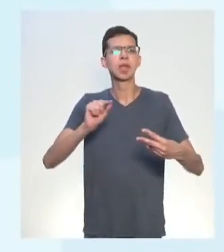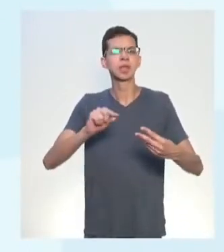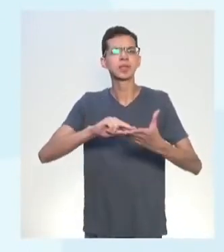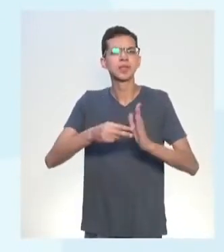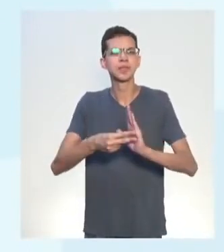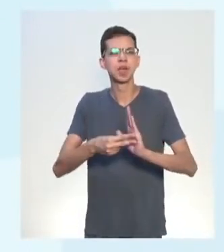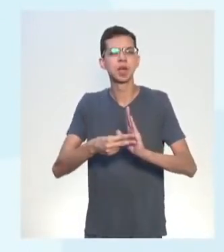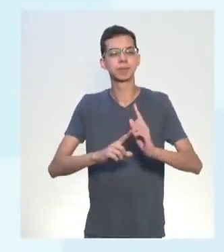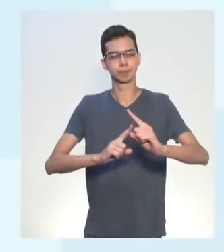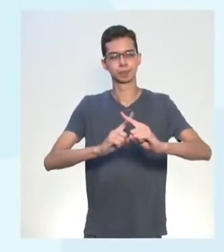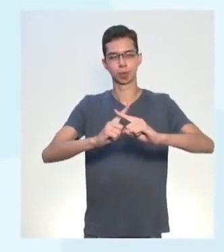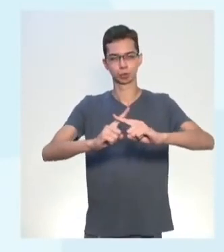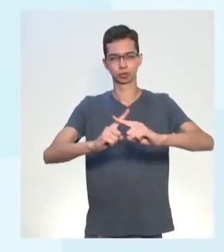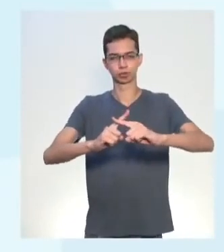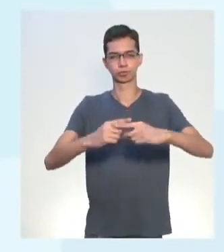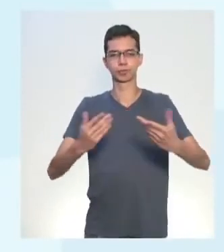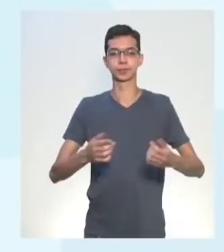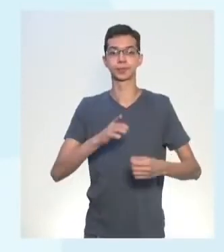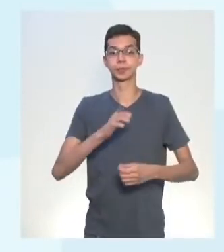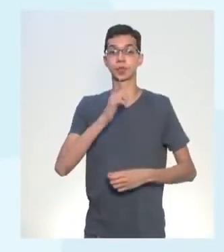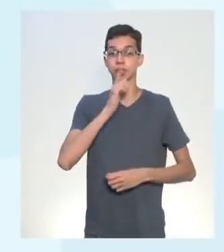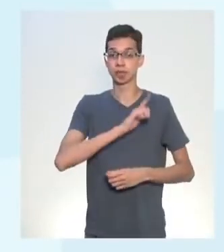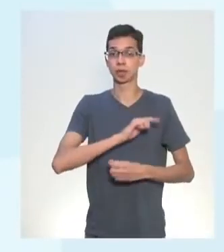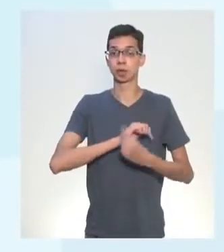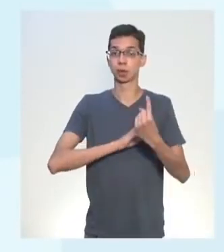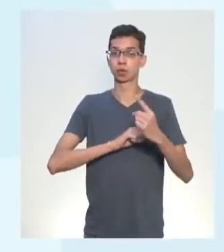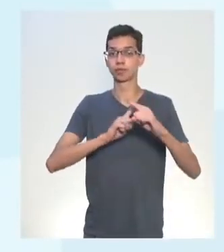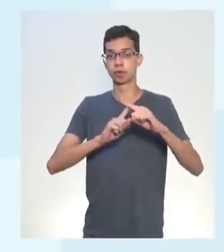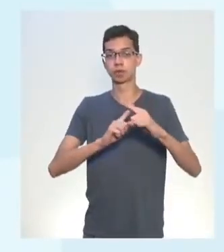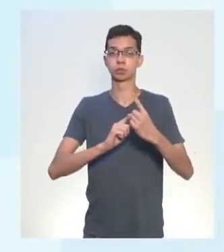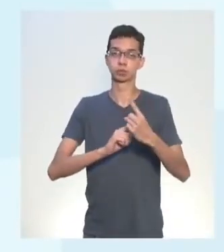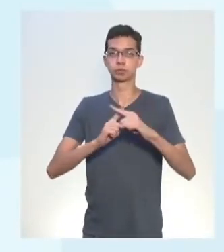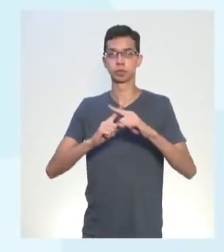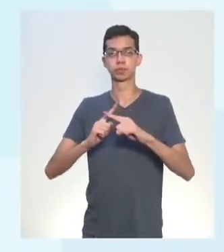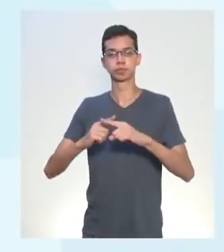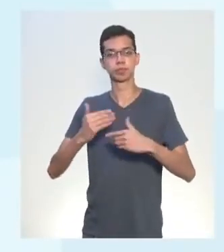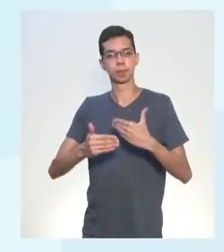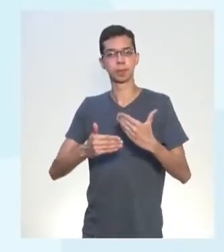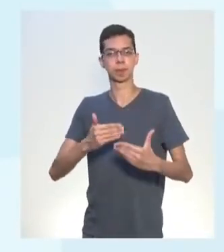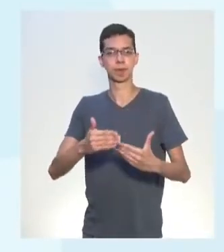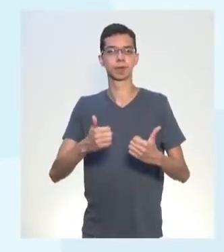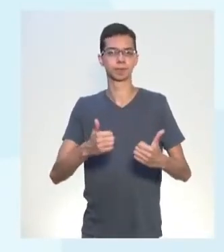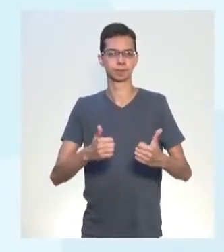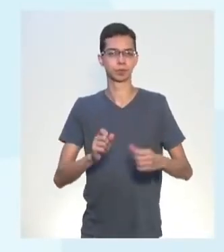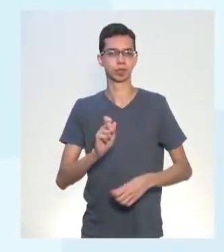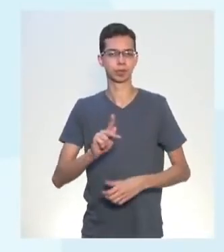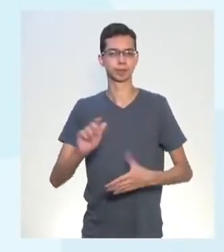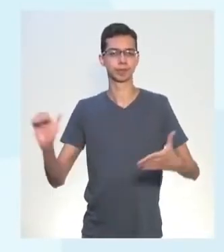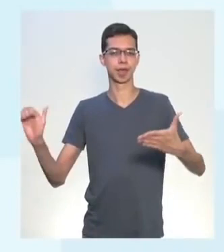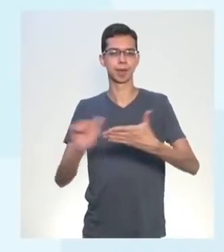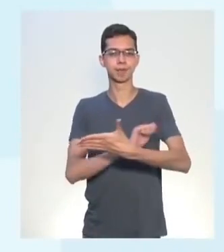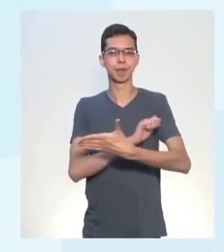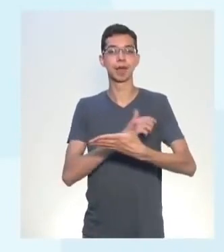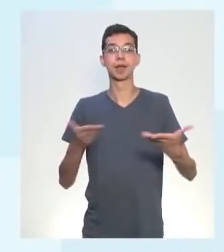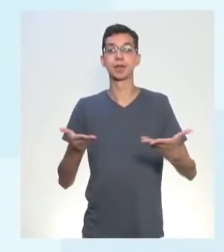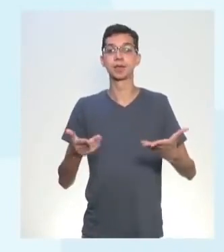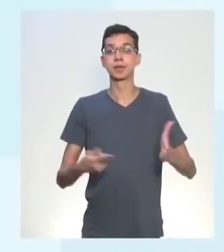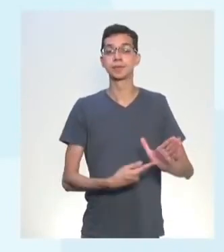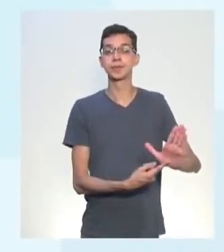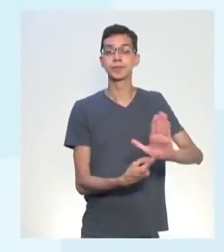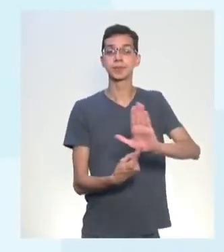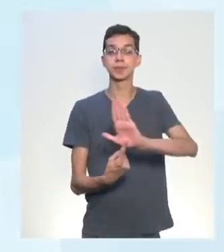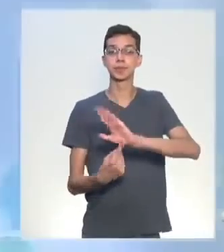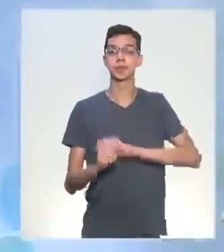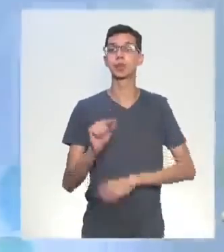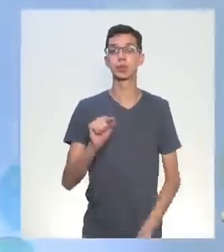fazer um vezes o outro, certo? Olha, eu vou apagar aqui. E vou apresentar para vocês, ó,